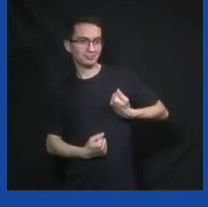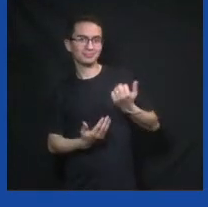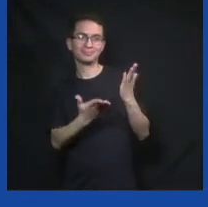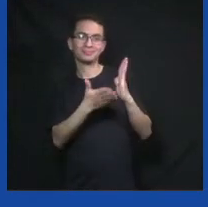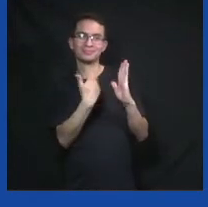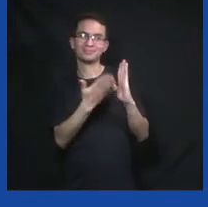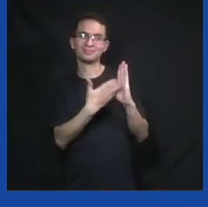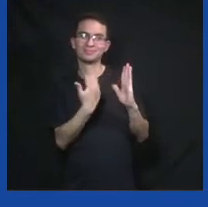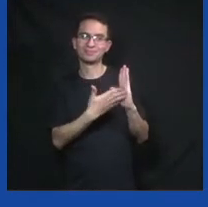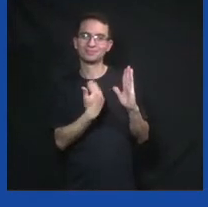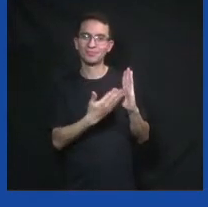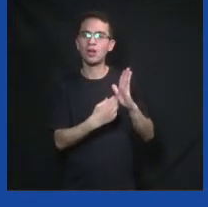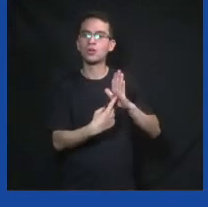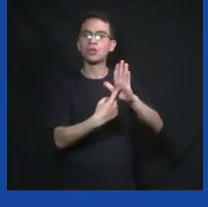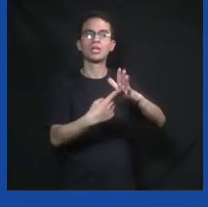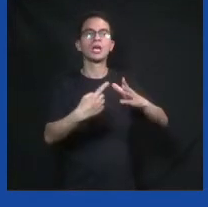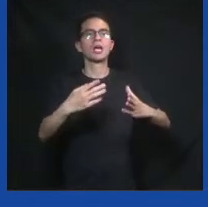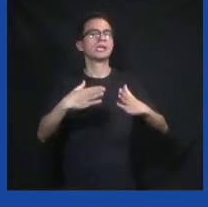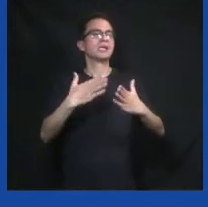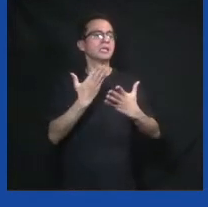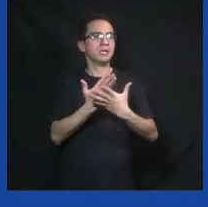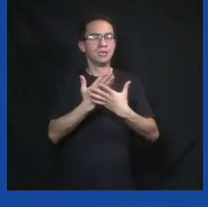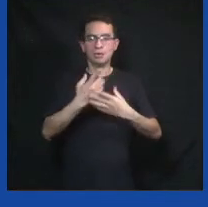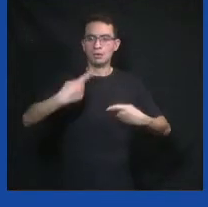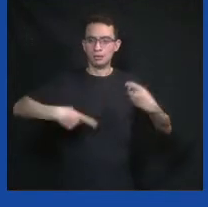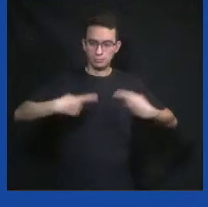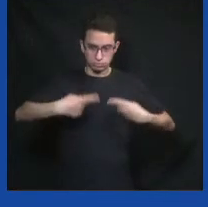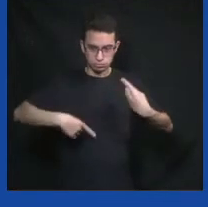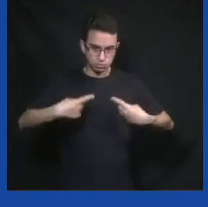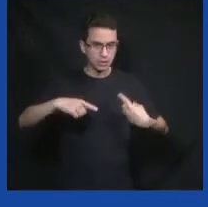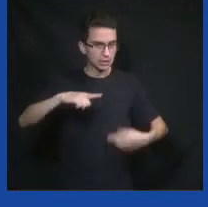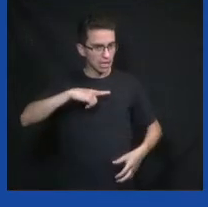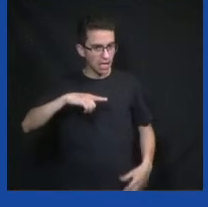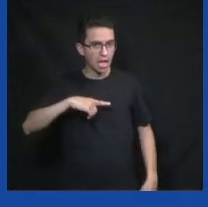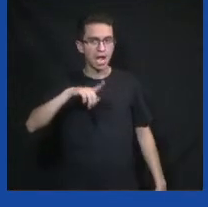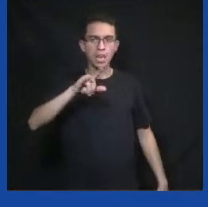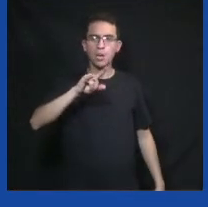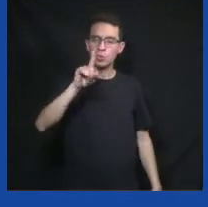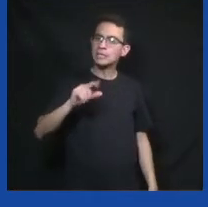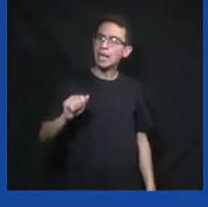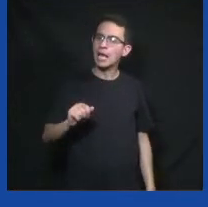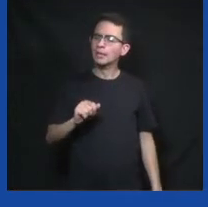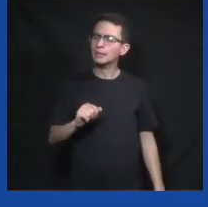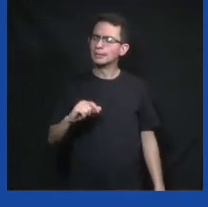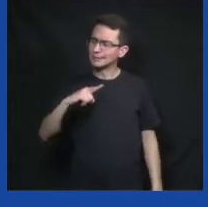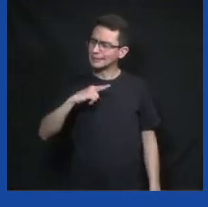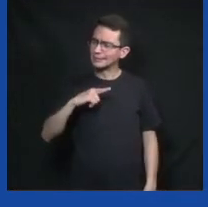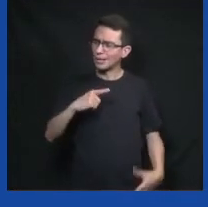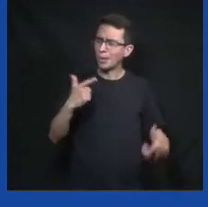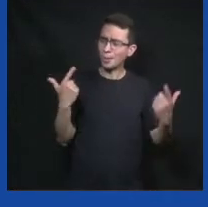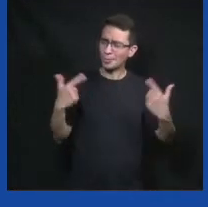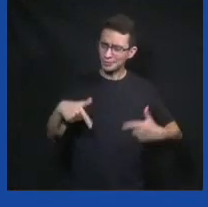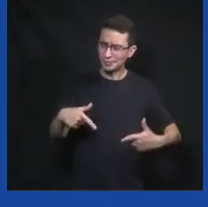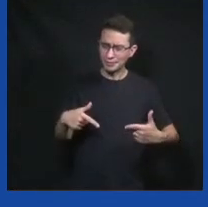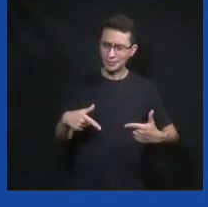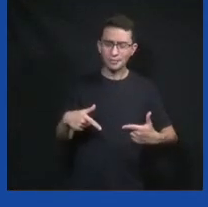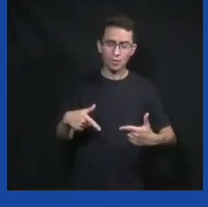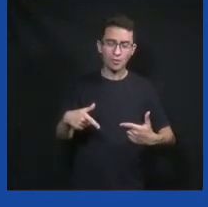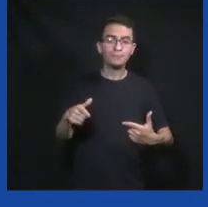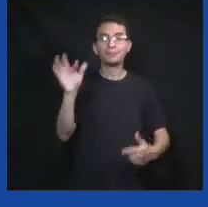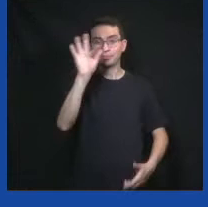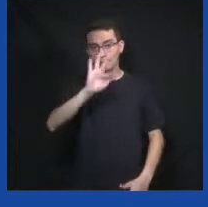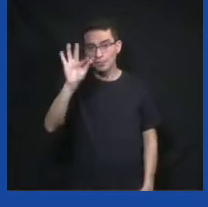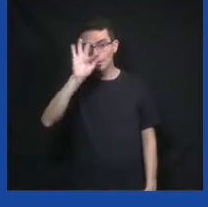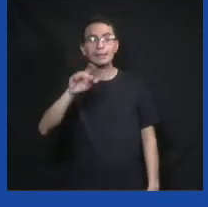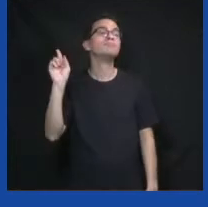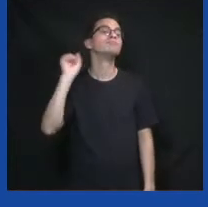exatamente sobre educação política. E o trabalho da Luísa Jardim, mestranda em ciência política lá pela Universidade Federal de Minas Gerais, traz